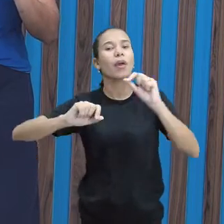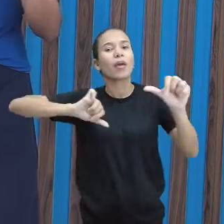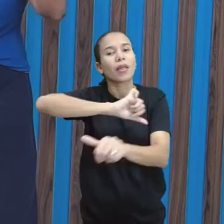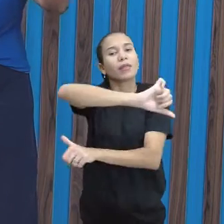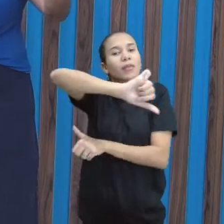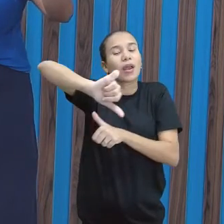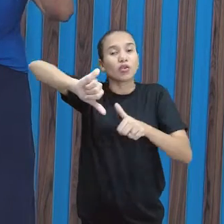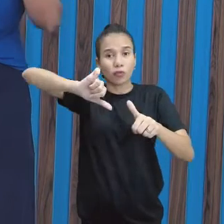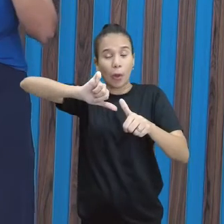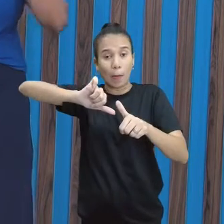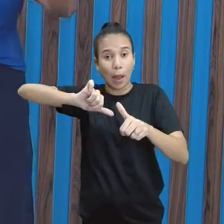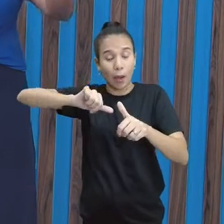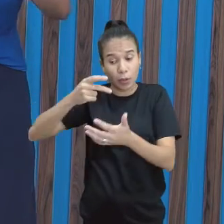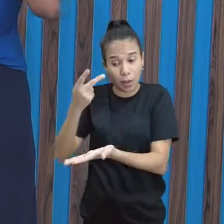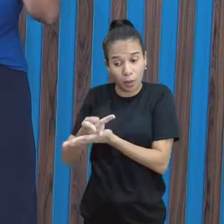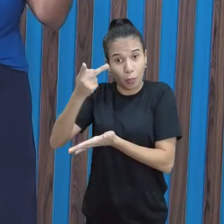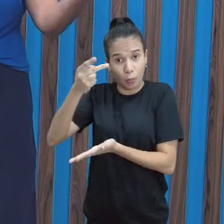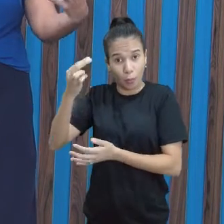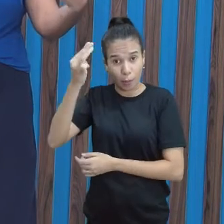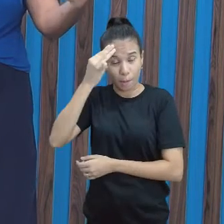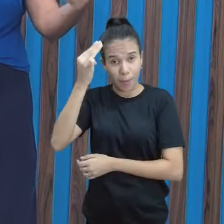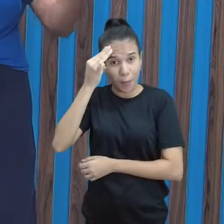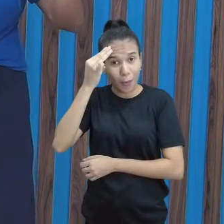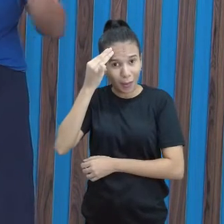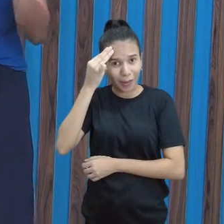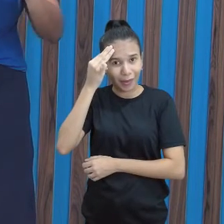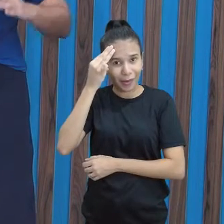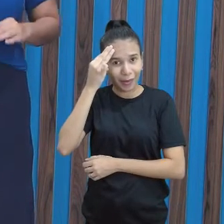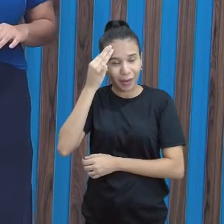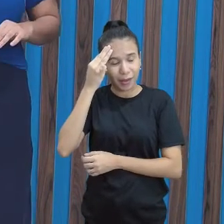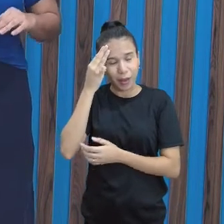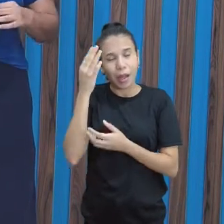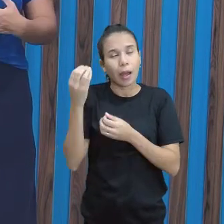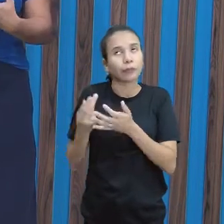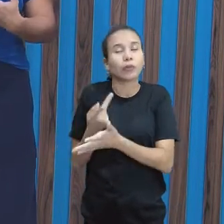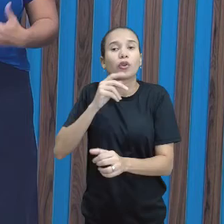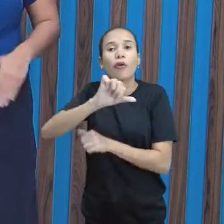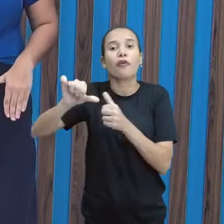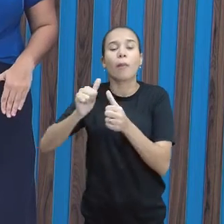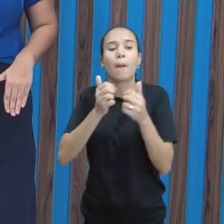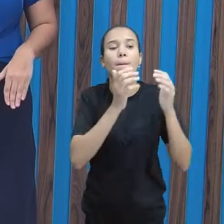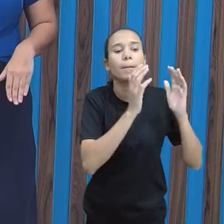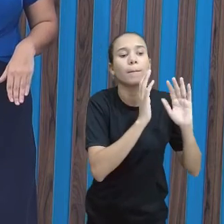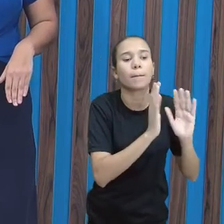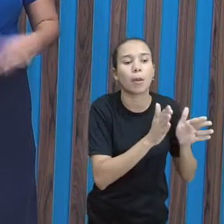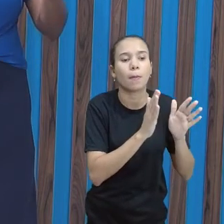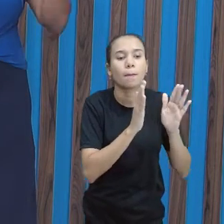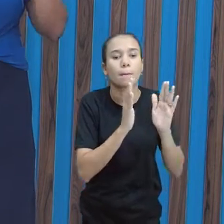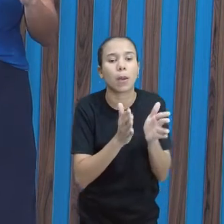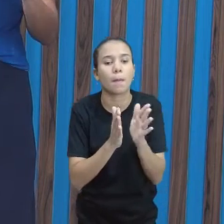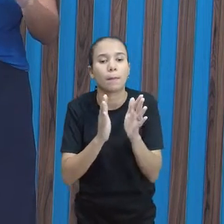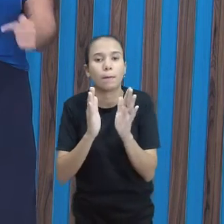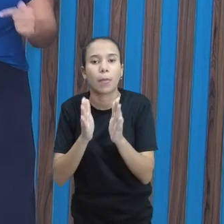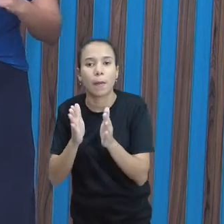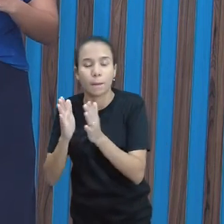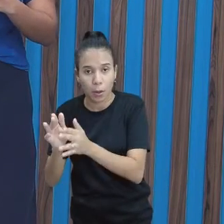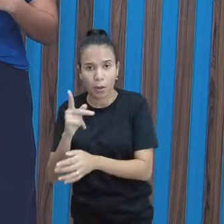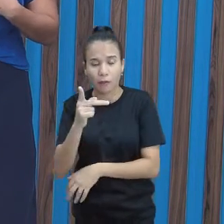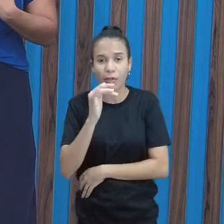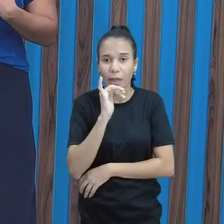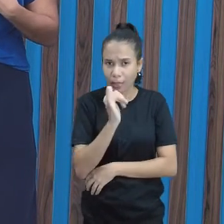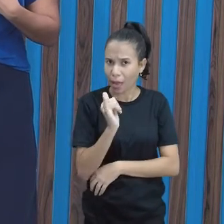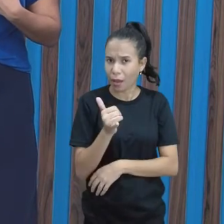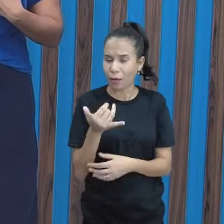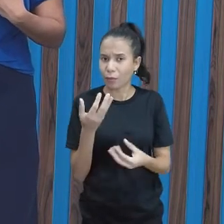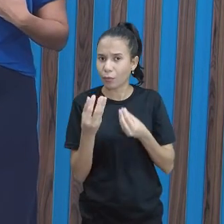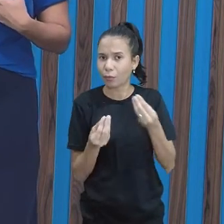Tornar os fatos da memória, da lembrança, coesos, porque vocês estão narrando. E aí, às vezes, vocês